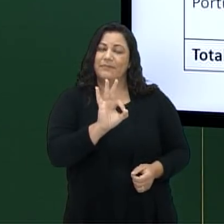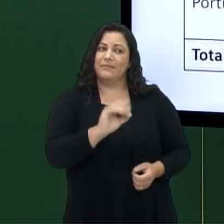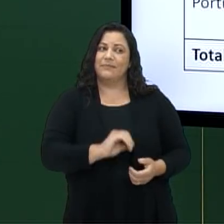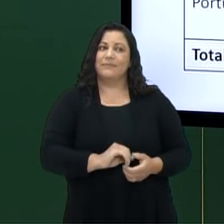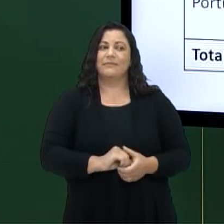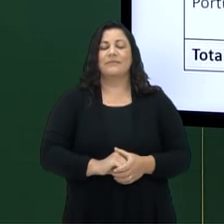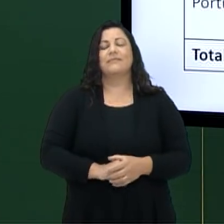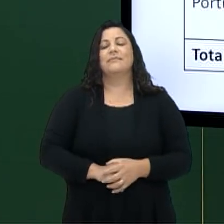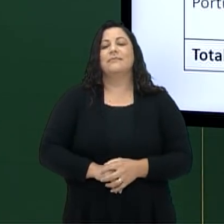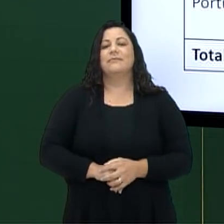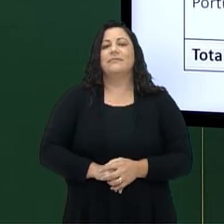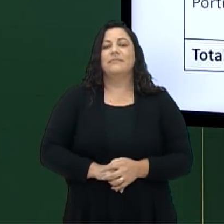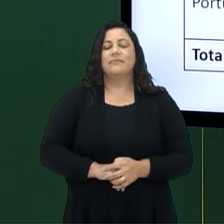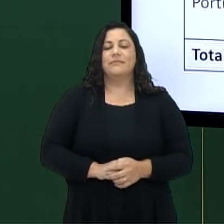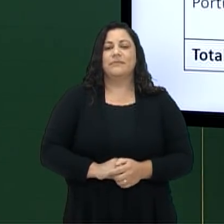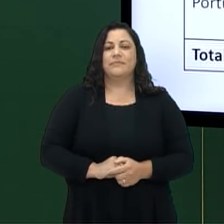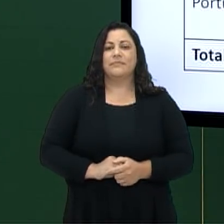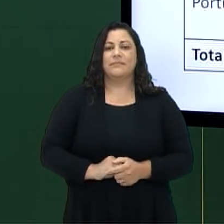30%.